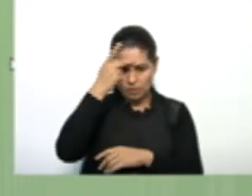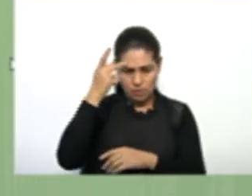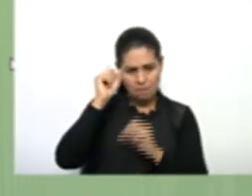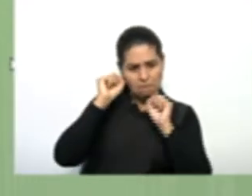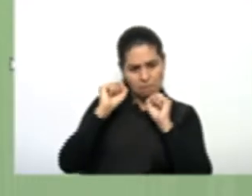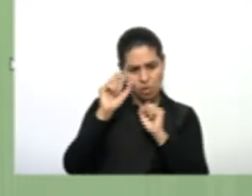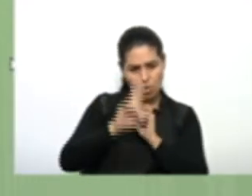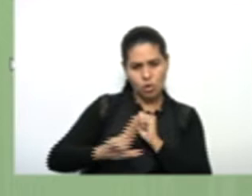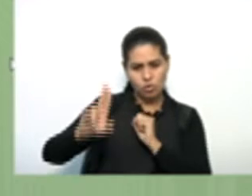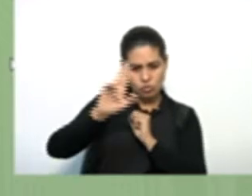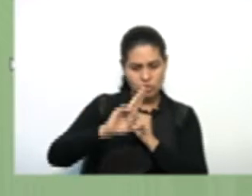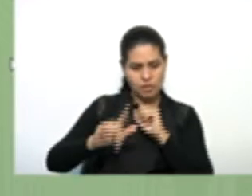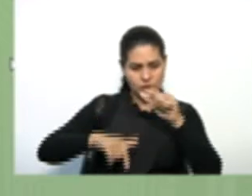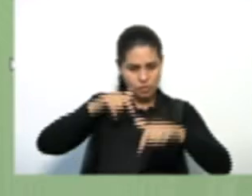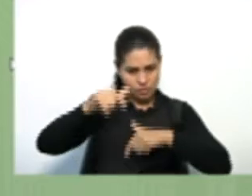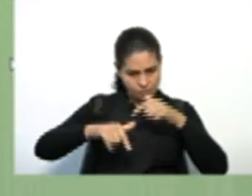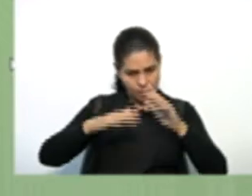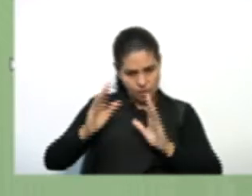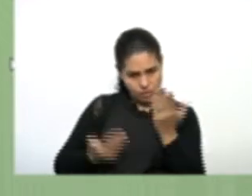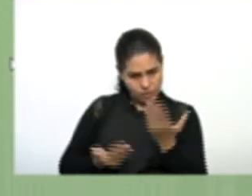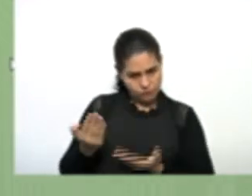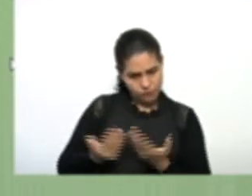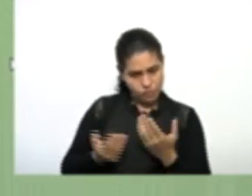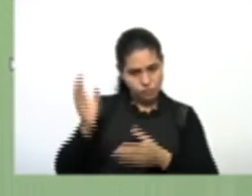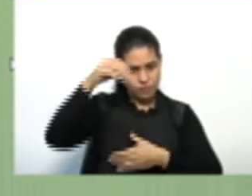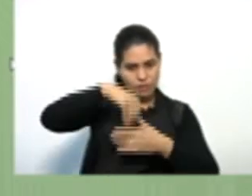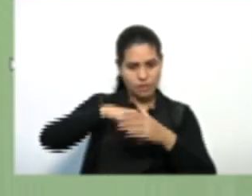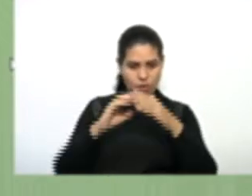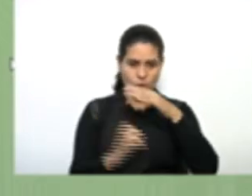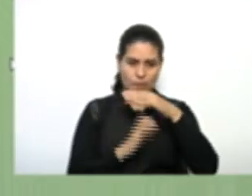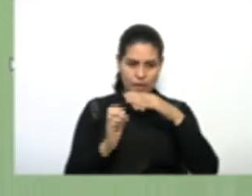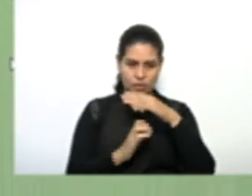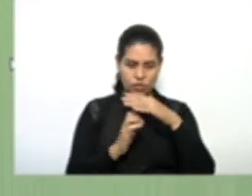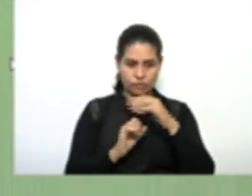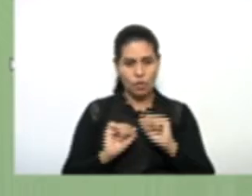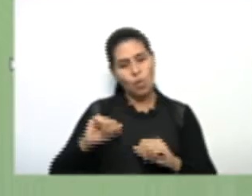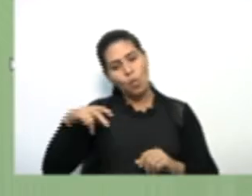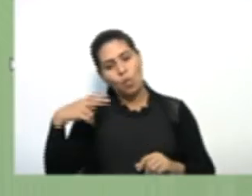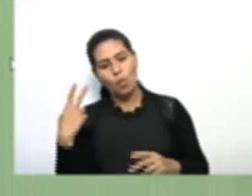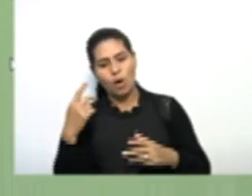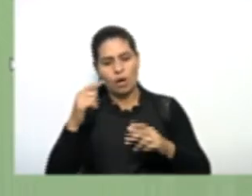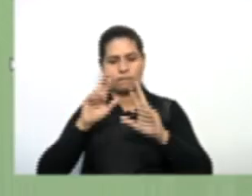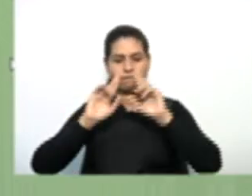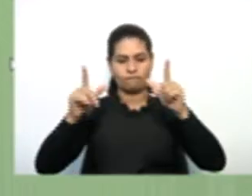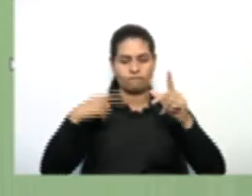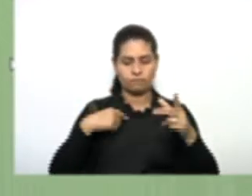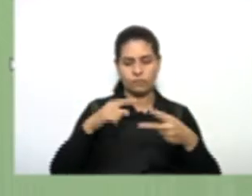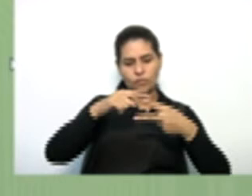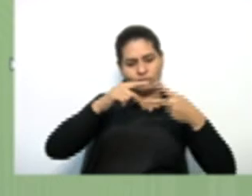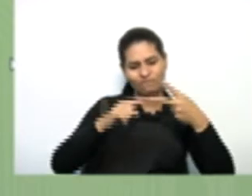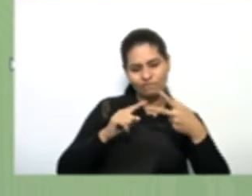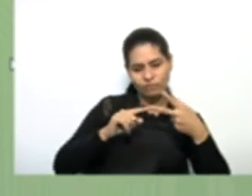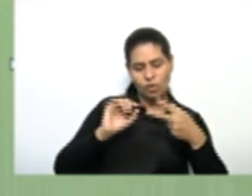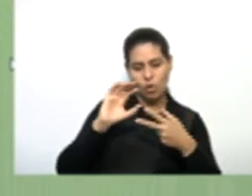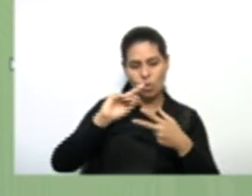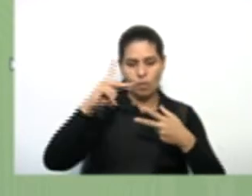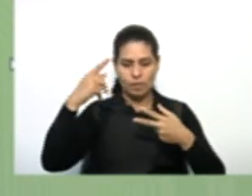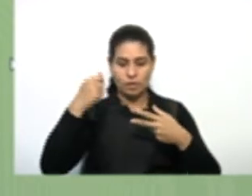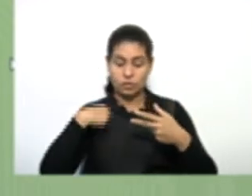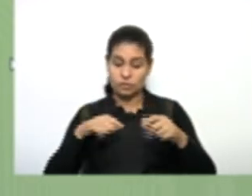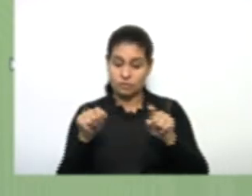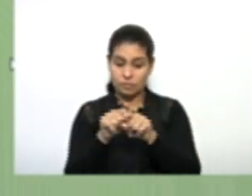podem usufruir dos serviços prestados por uma cooperativa? Qual a diferença nas operações de cooperativas